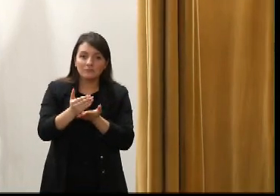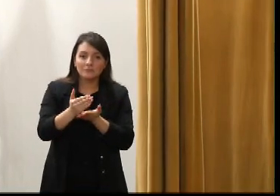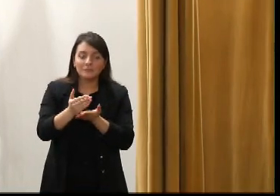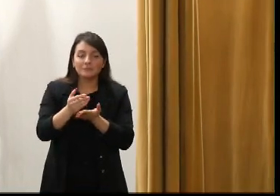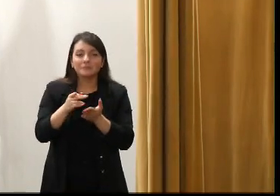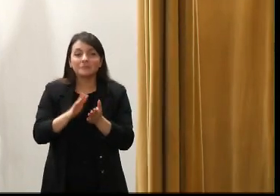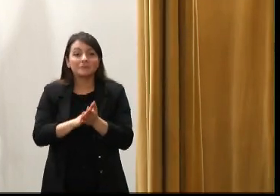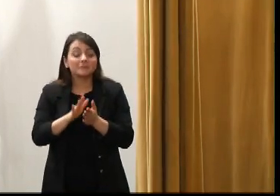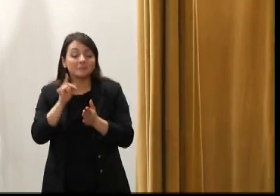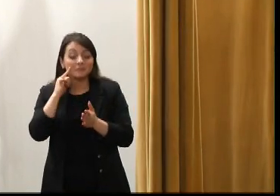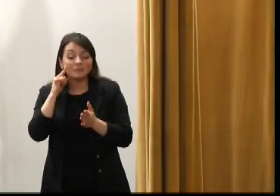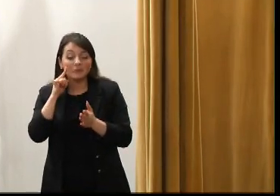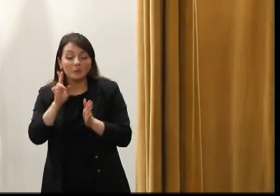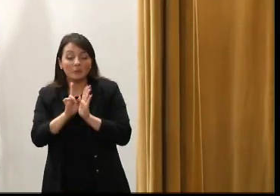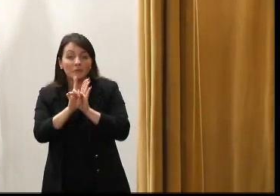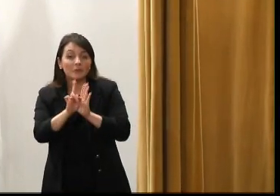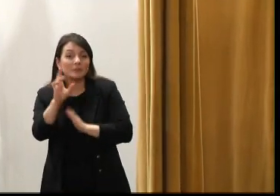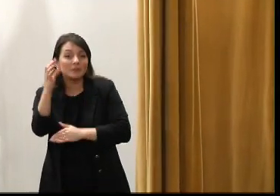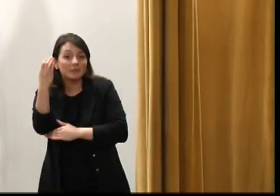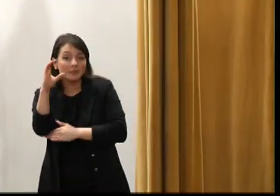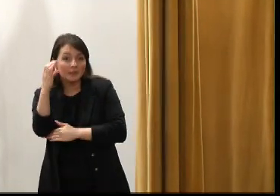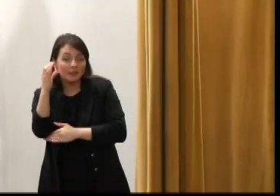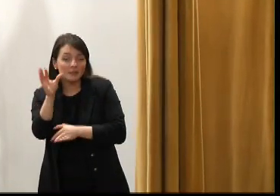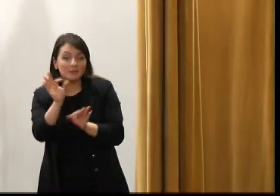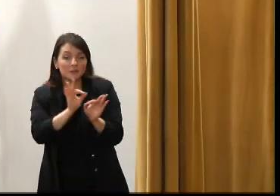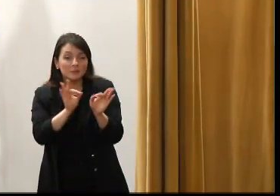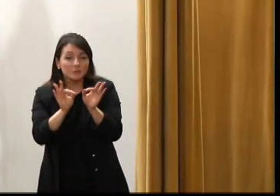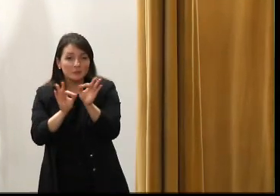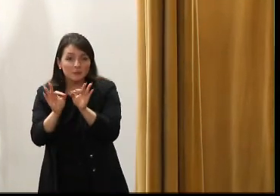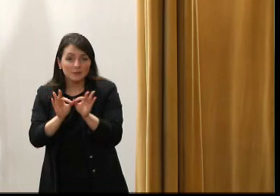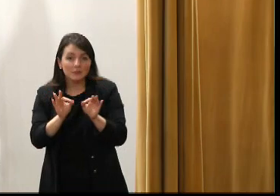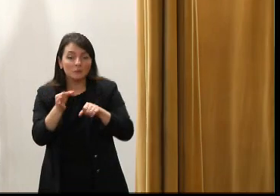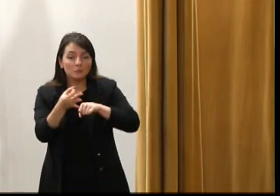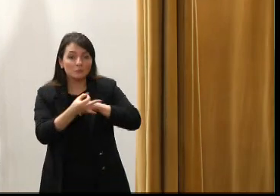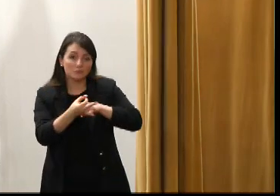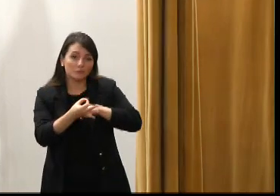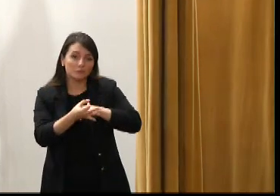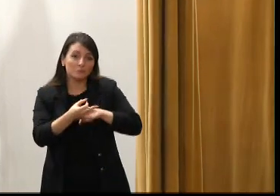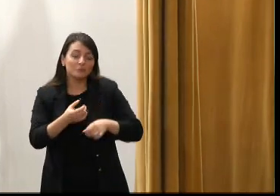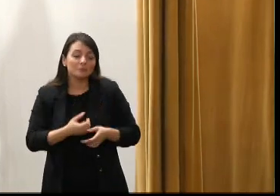reverentes à ciência e organização jurídica.